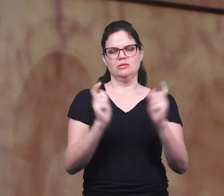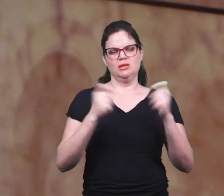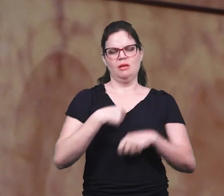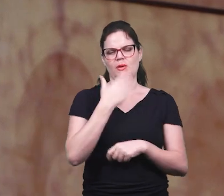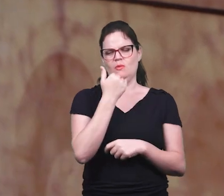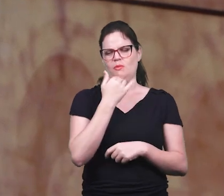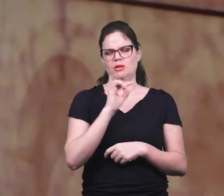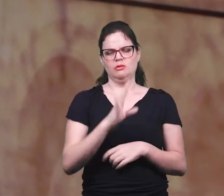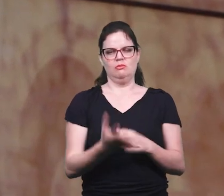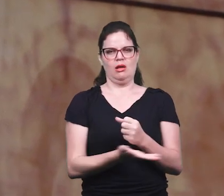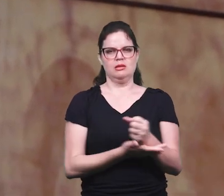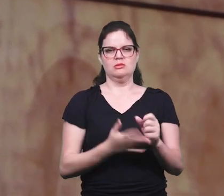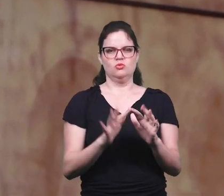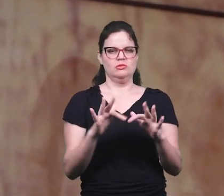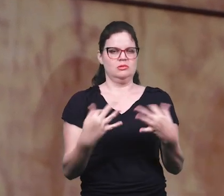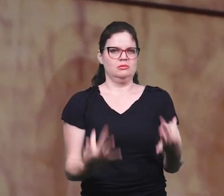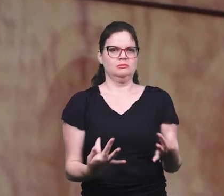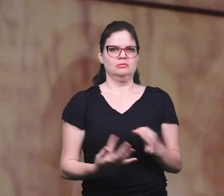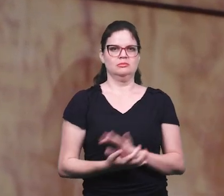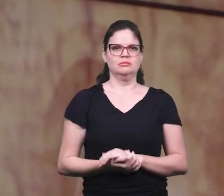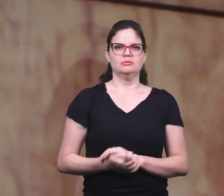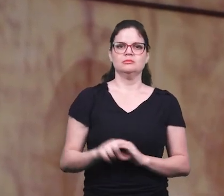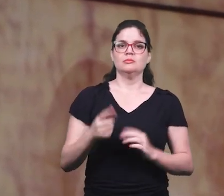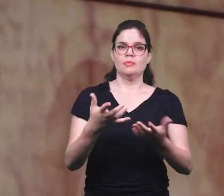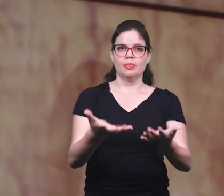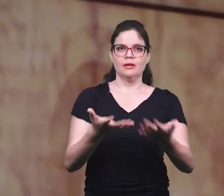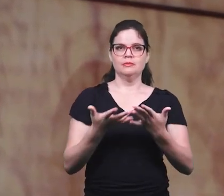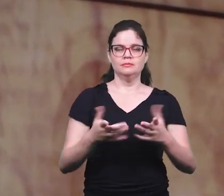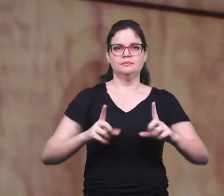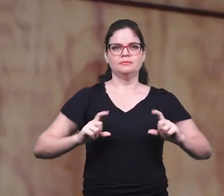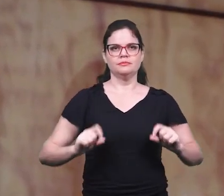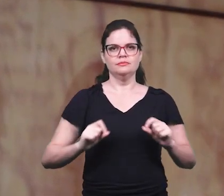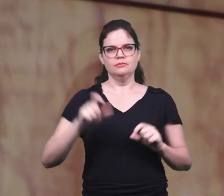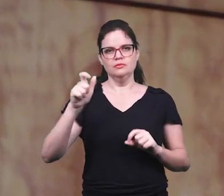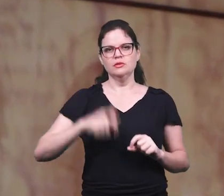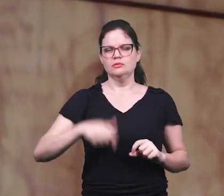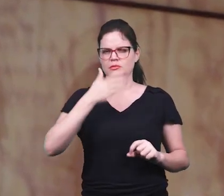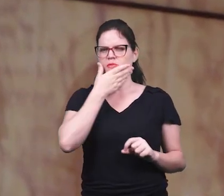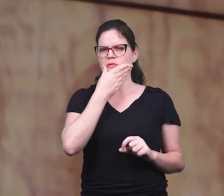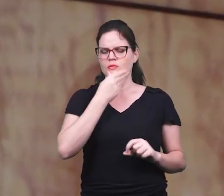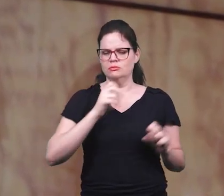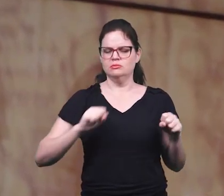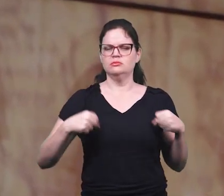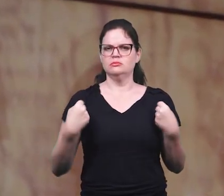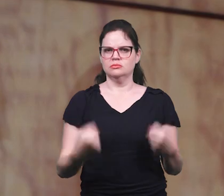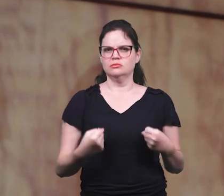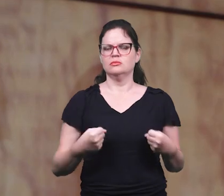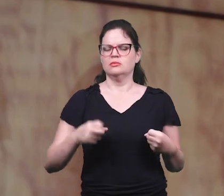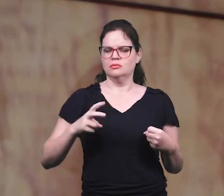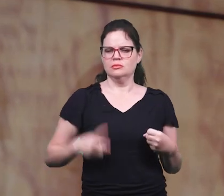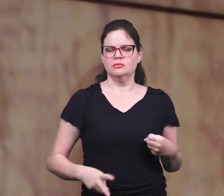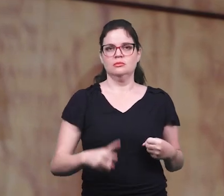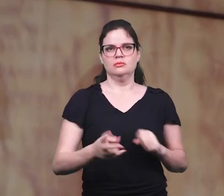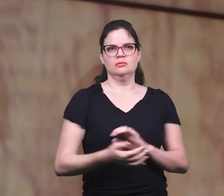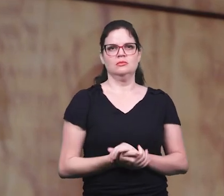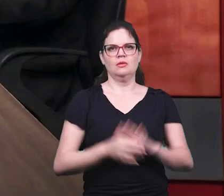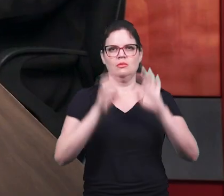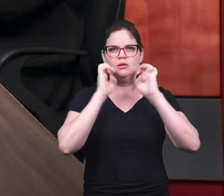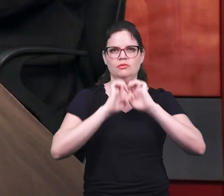para ele sobreviver. Ele queria realmente viver em função muito dedicado à palavra, né? Evangelho. Né?